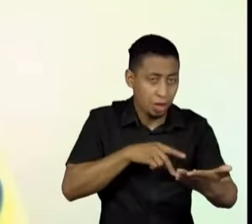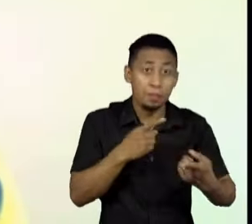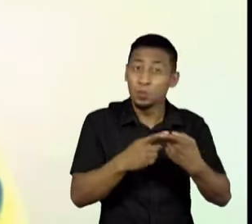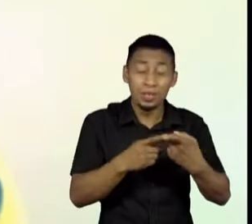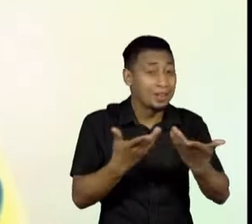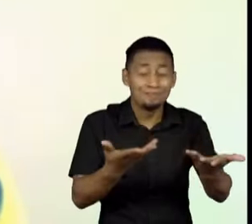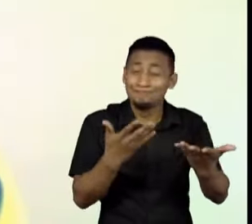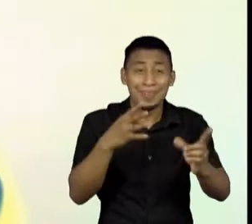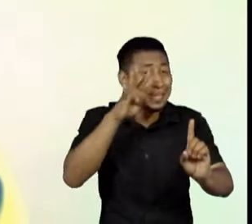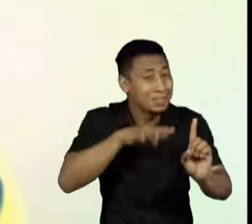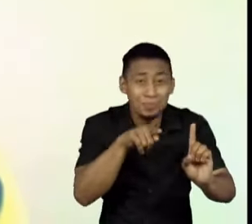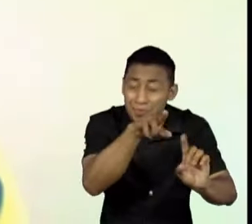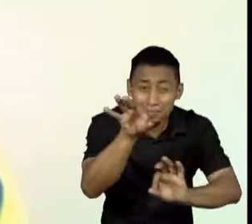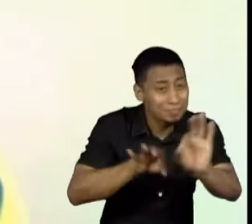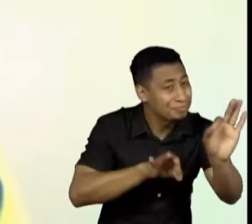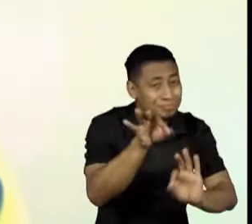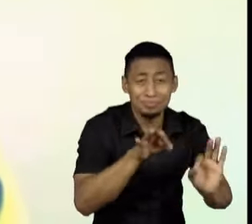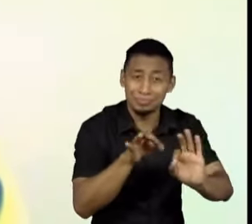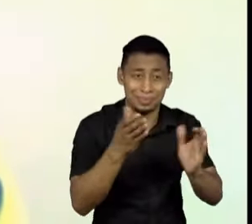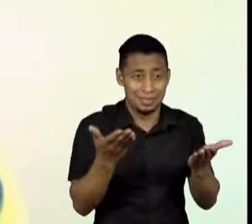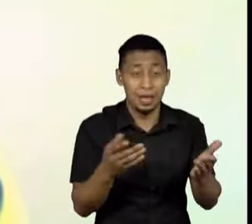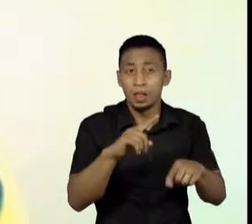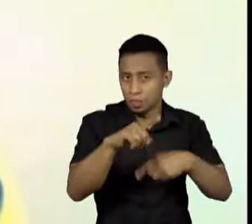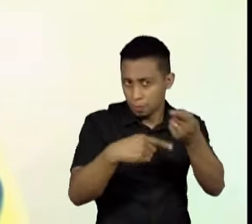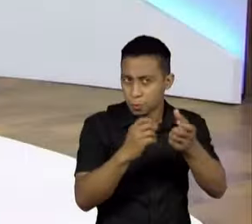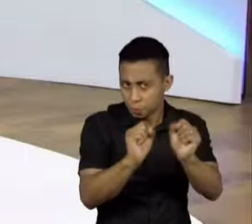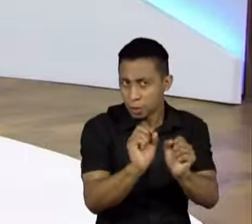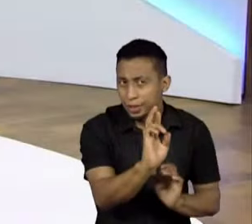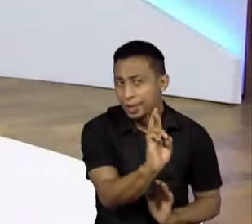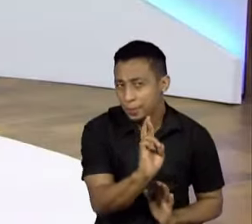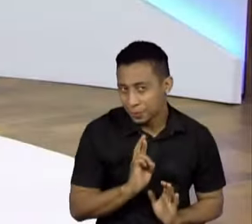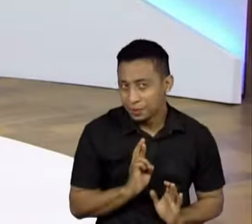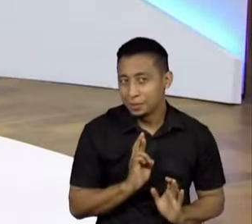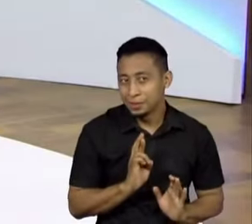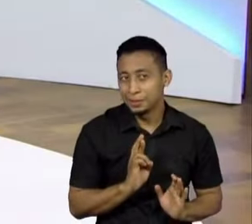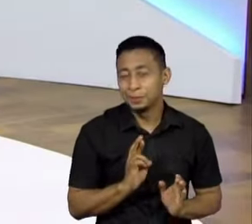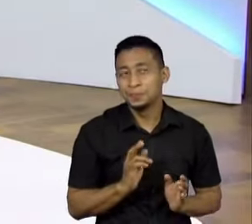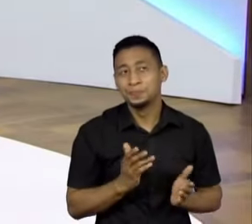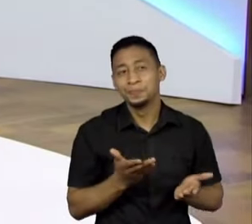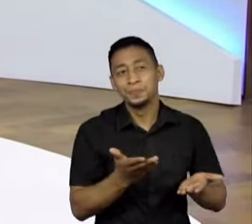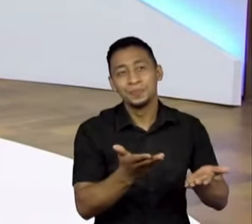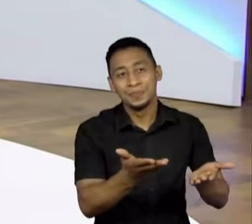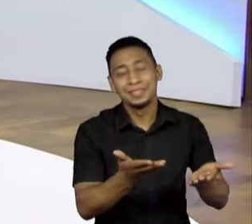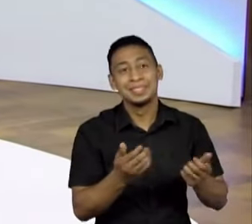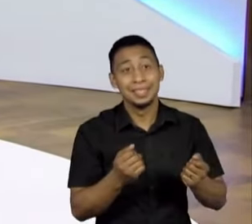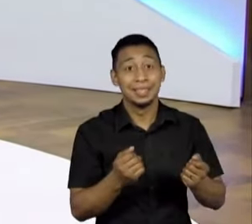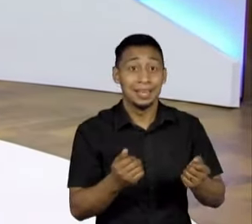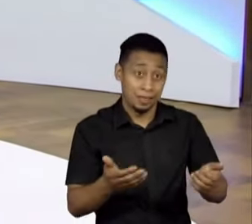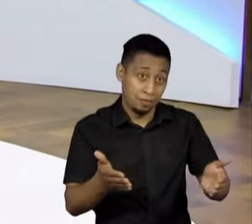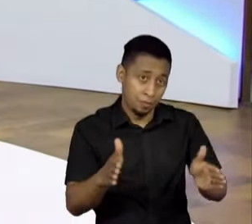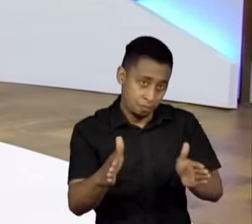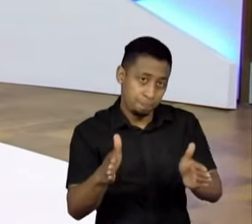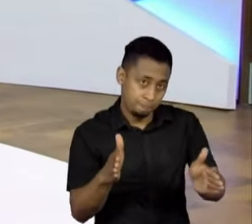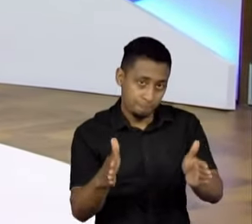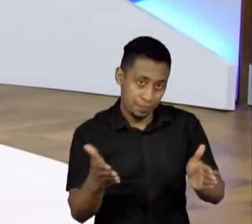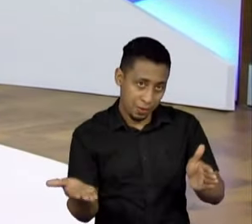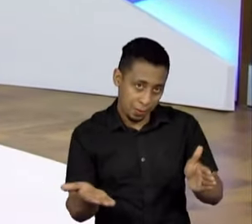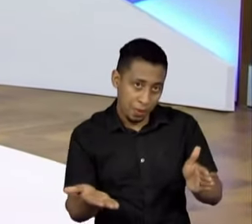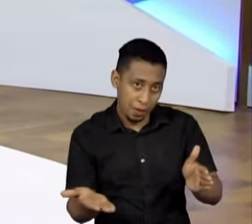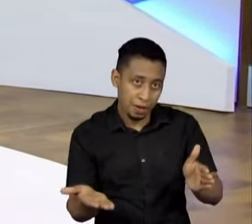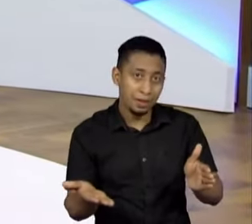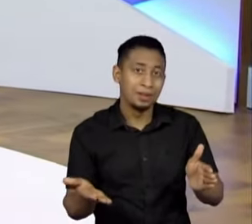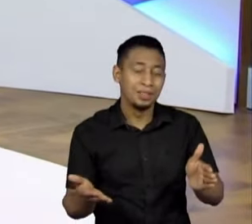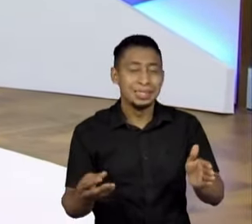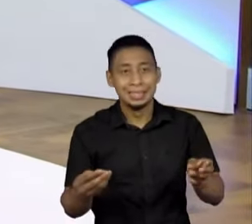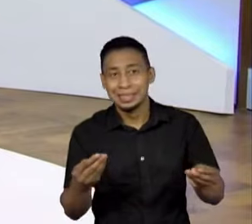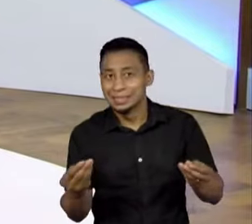sua obra. Depois disso, eu queria que você respondesse para a gente. Nesse momento que a gente